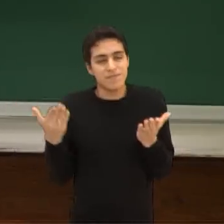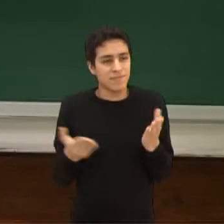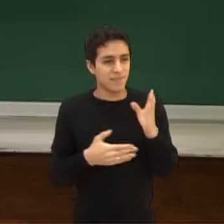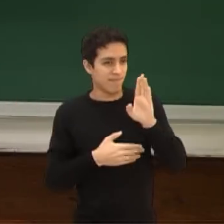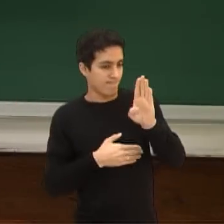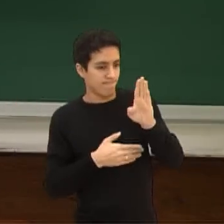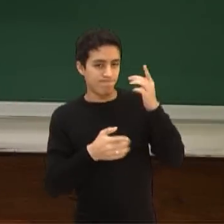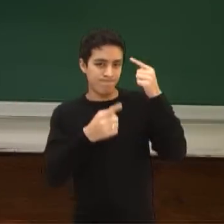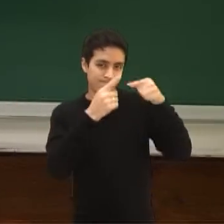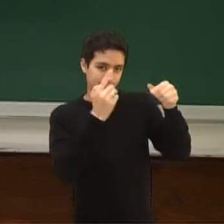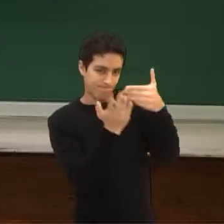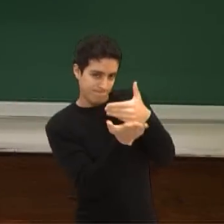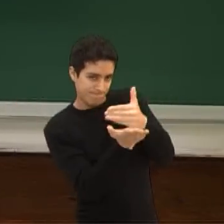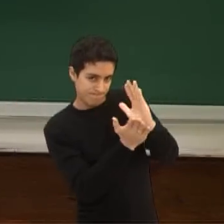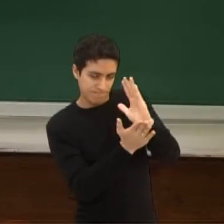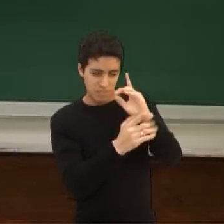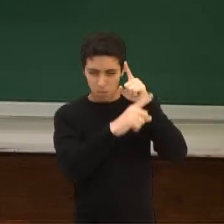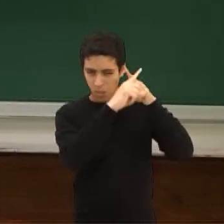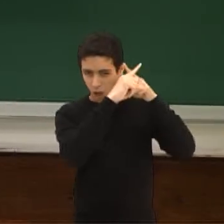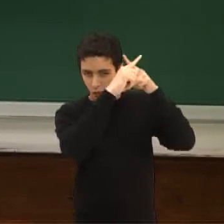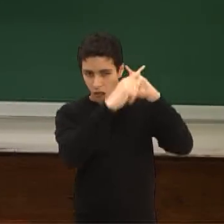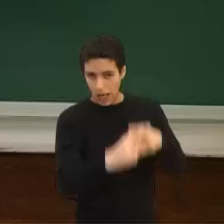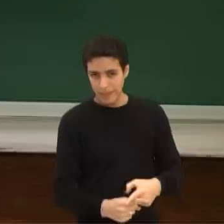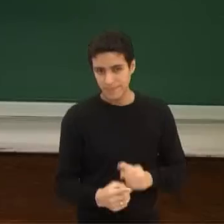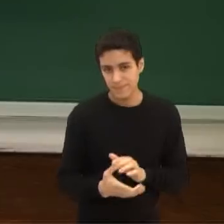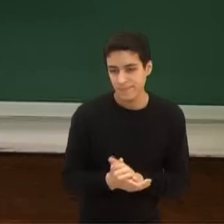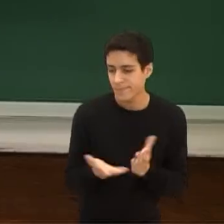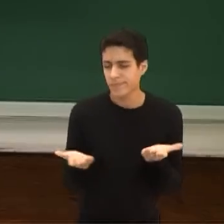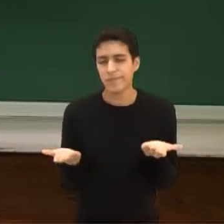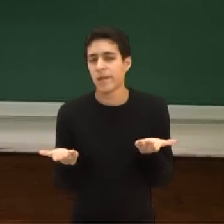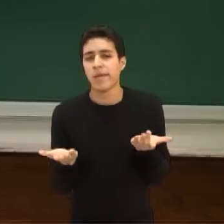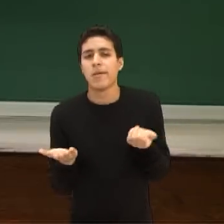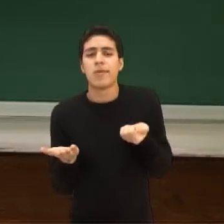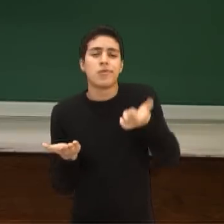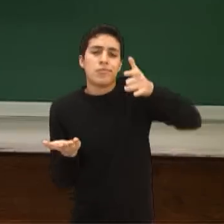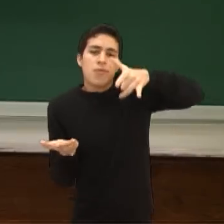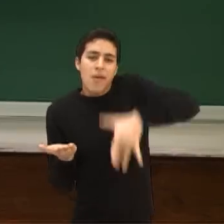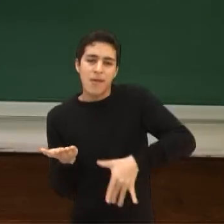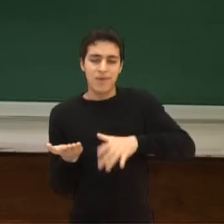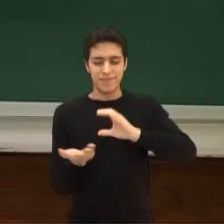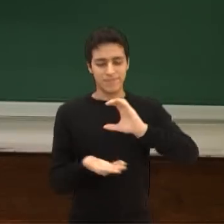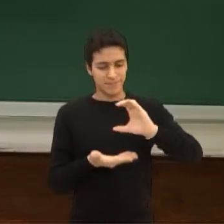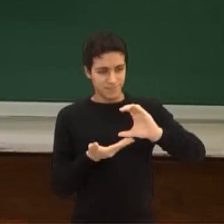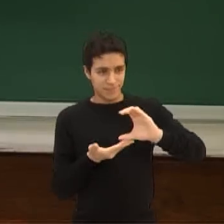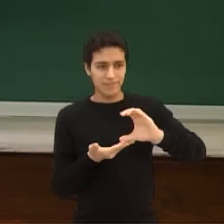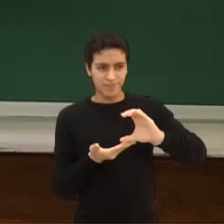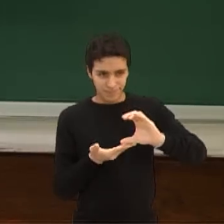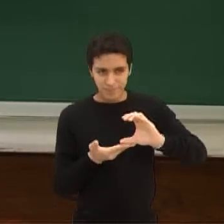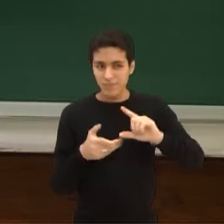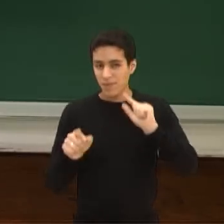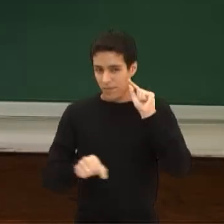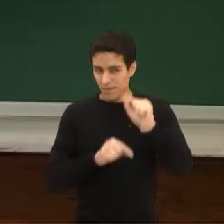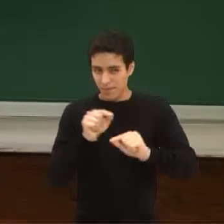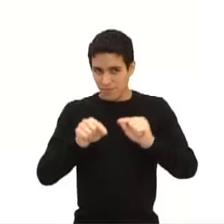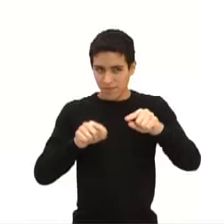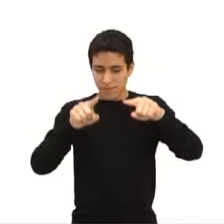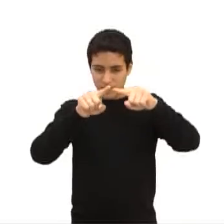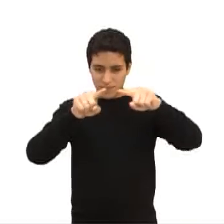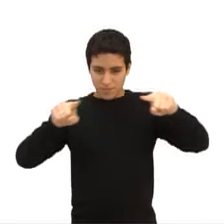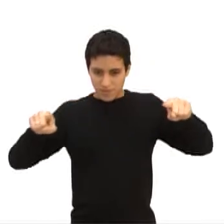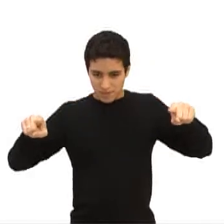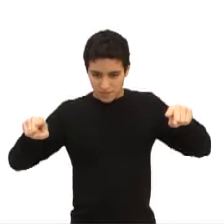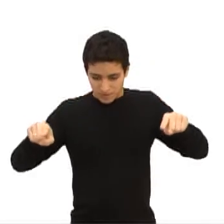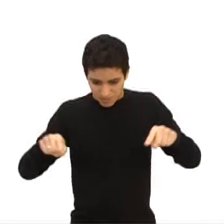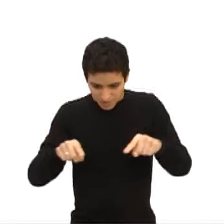B, descarta, não é essa. Então, sobrou quem? A letra C. A nossa planificação do